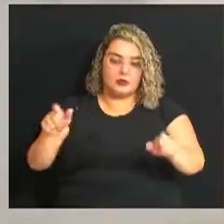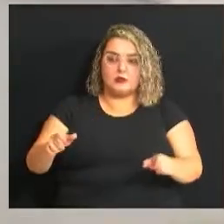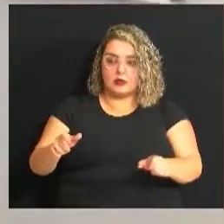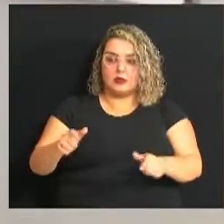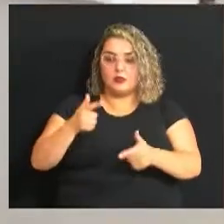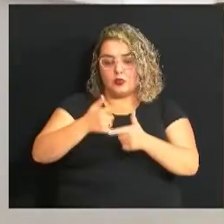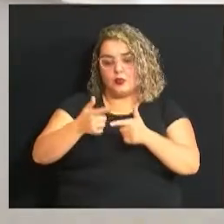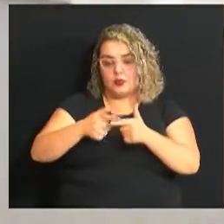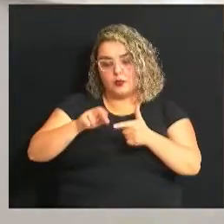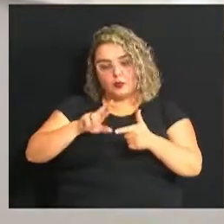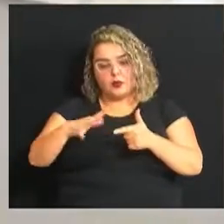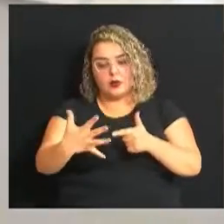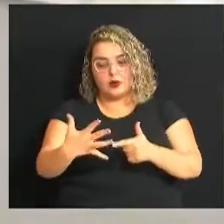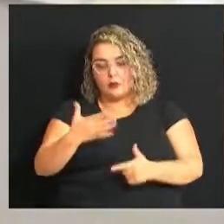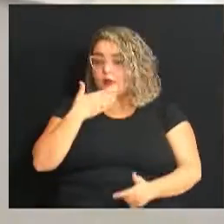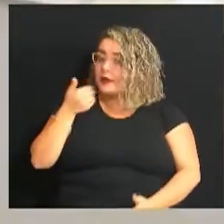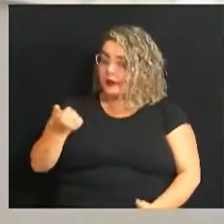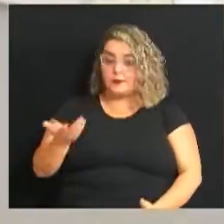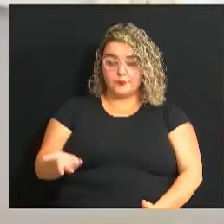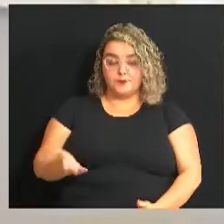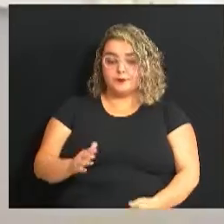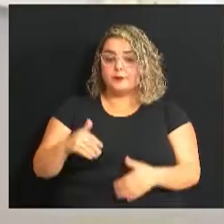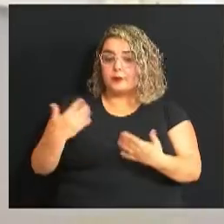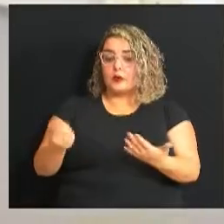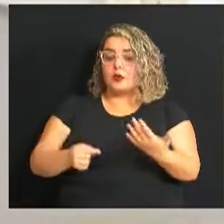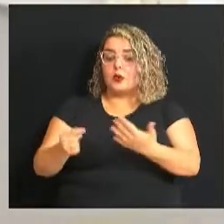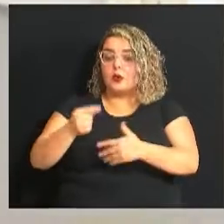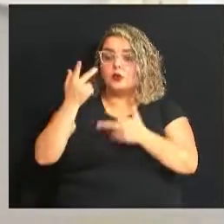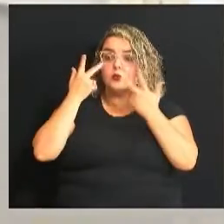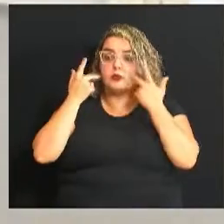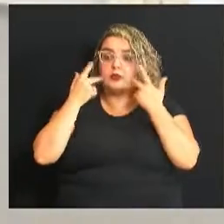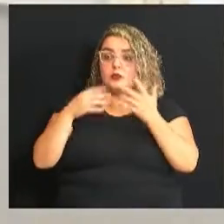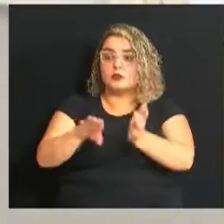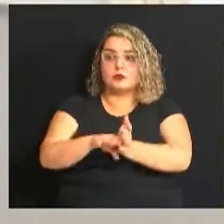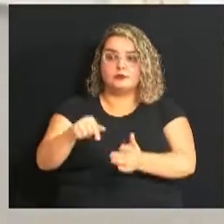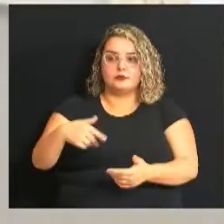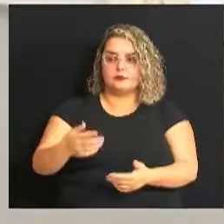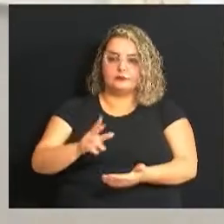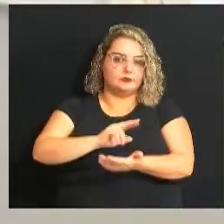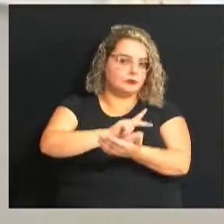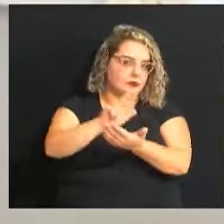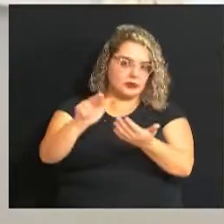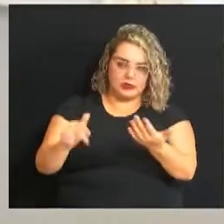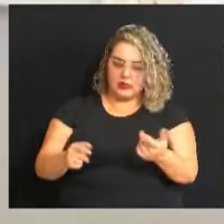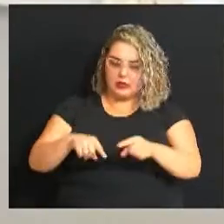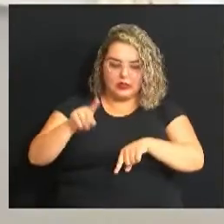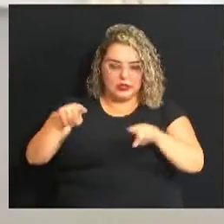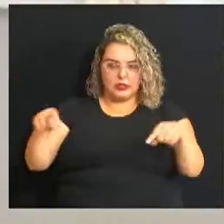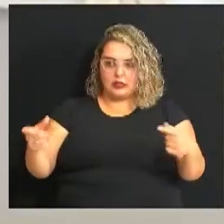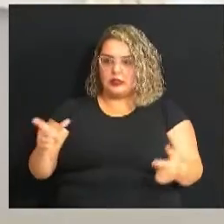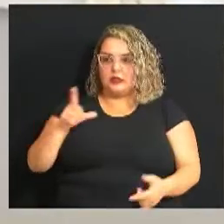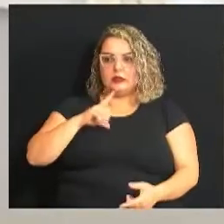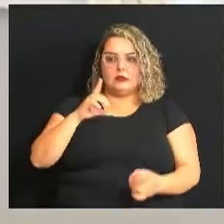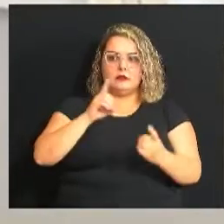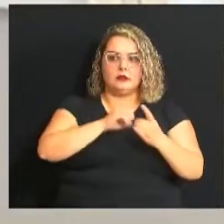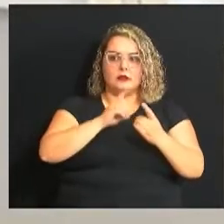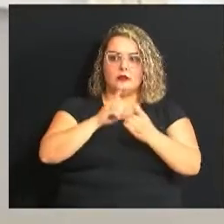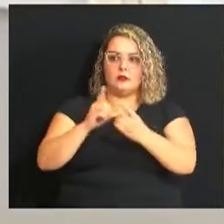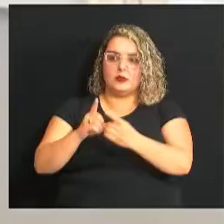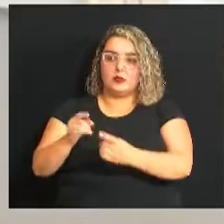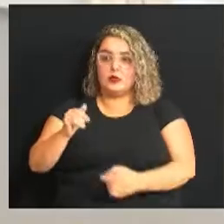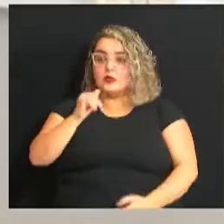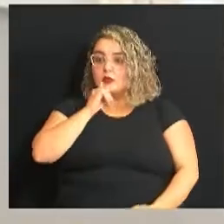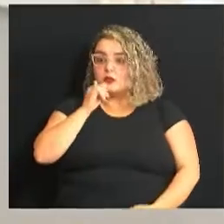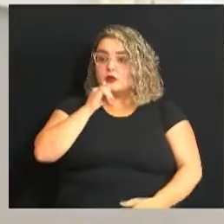aquele conflito. Bom, quais os casos normalmente que vêm parar aqui? Varia bastante, né? Então a gente já teve atendimento, por exemplo, de